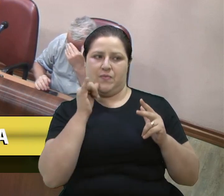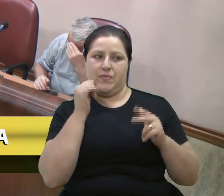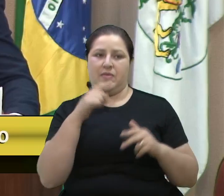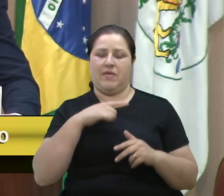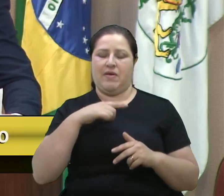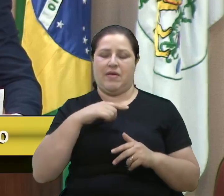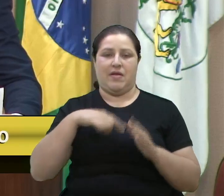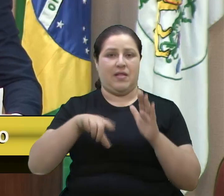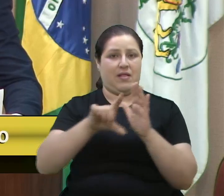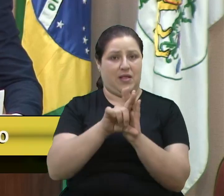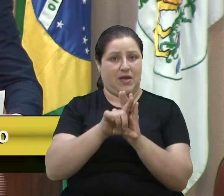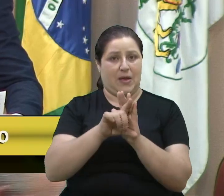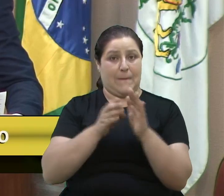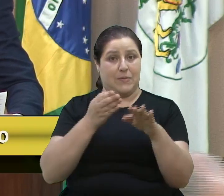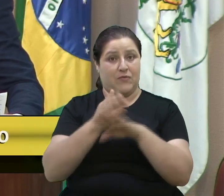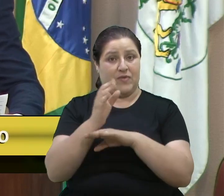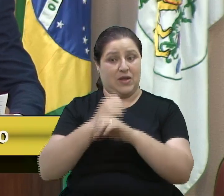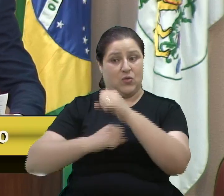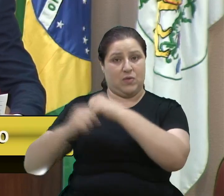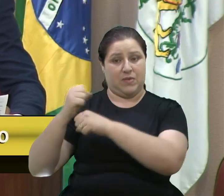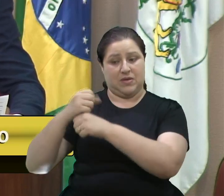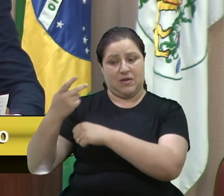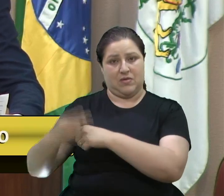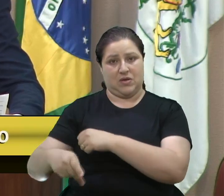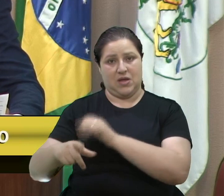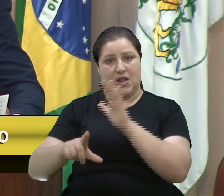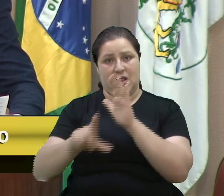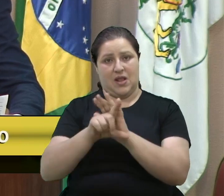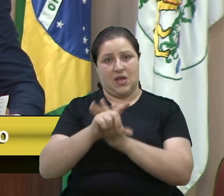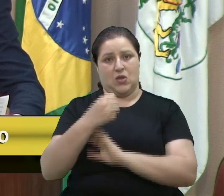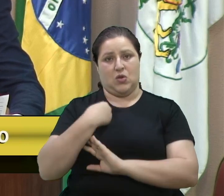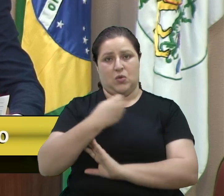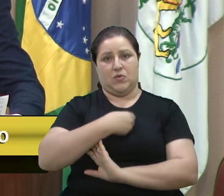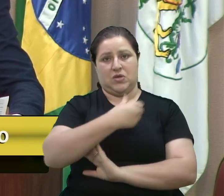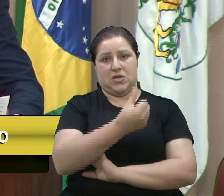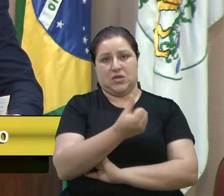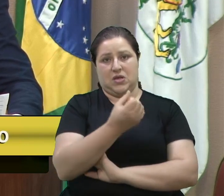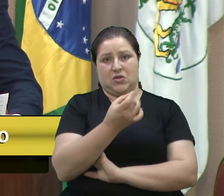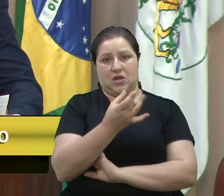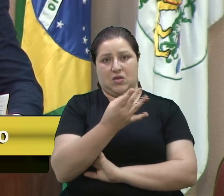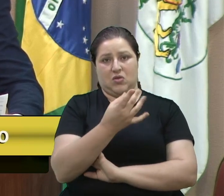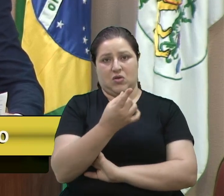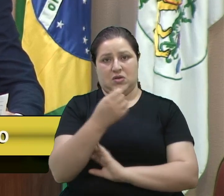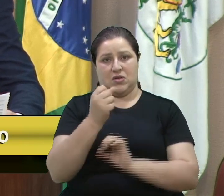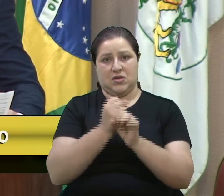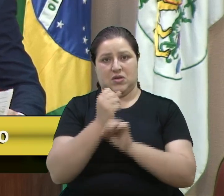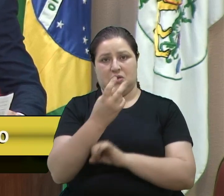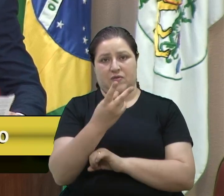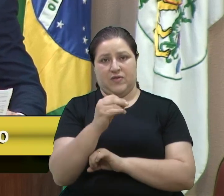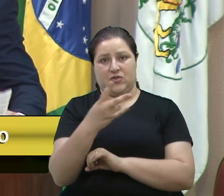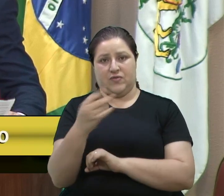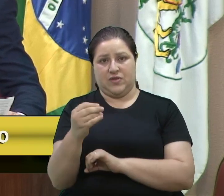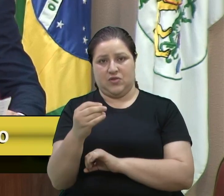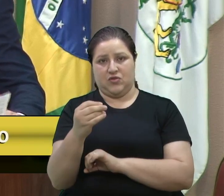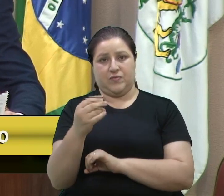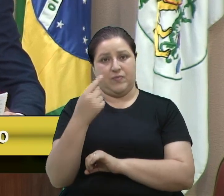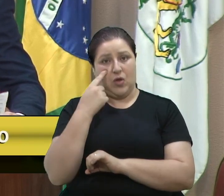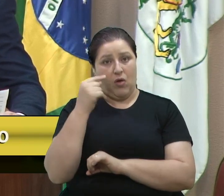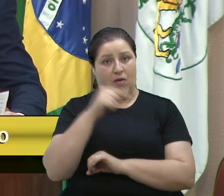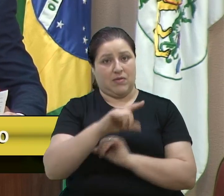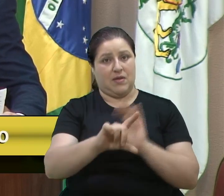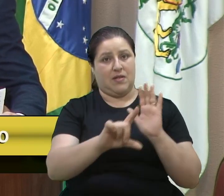foi aprovada o ano passado nessa casa, que é a Lei 614 de 2020, tá? Essa